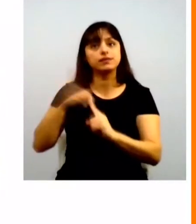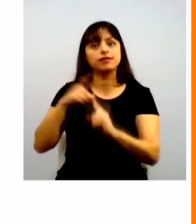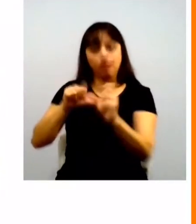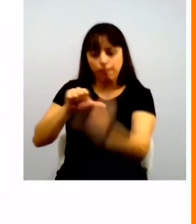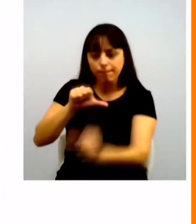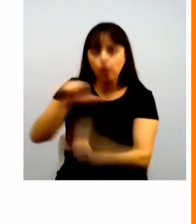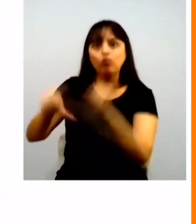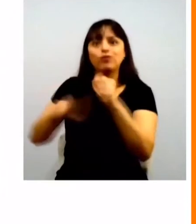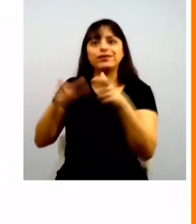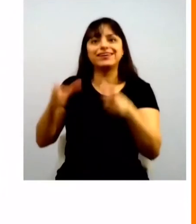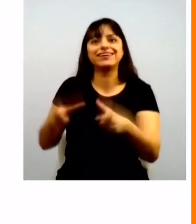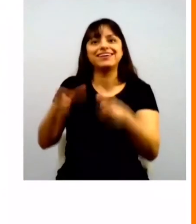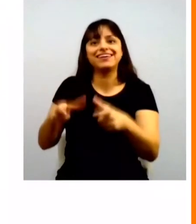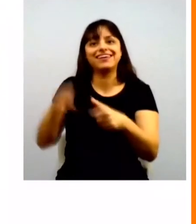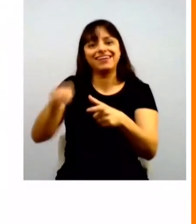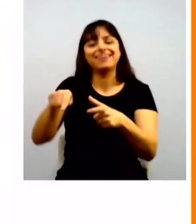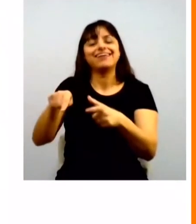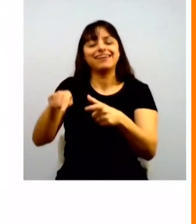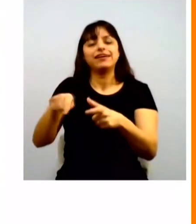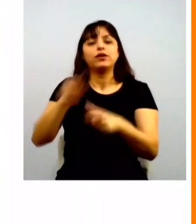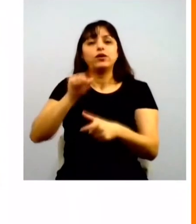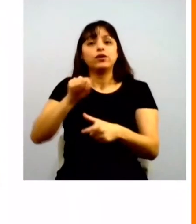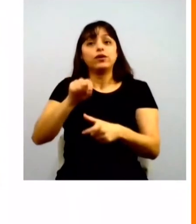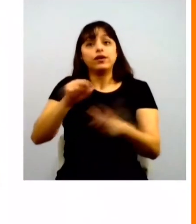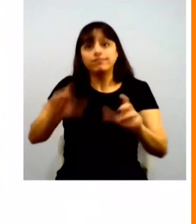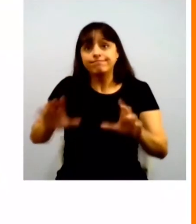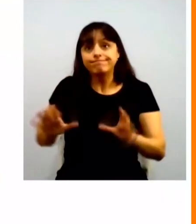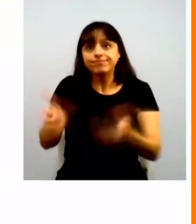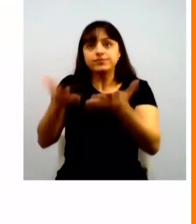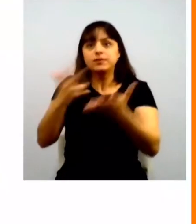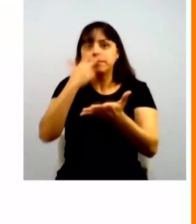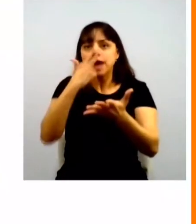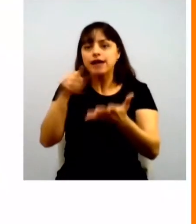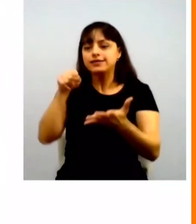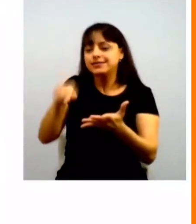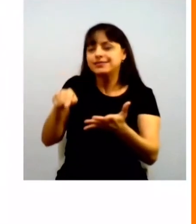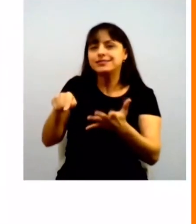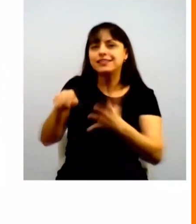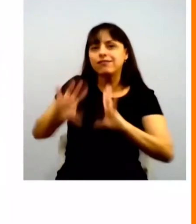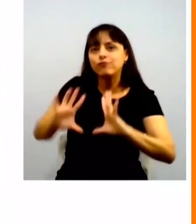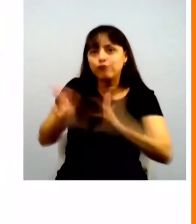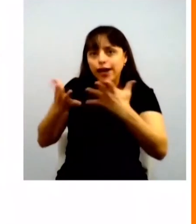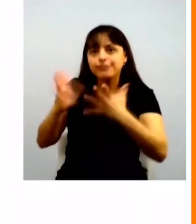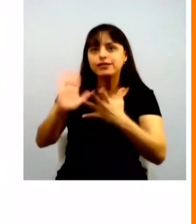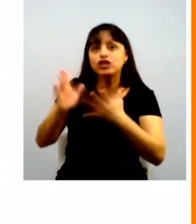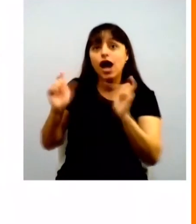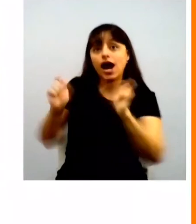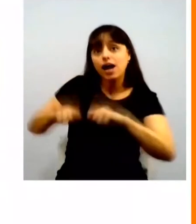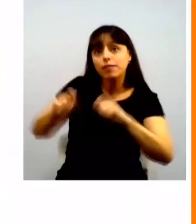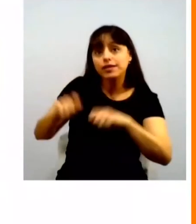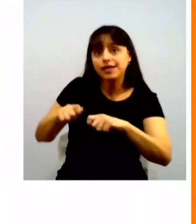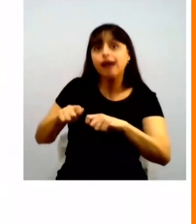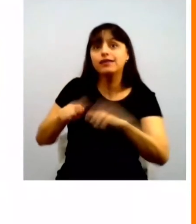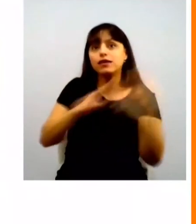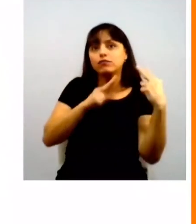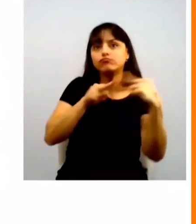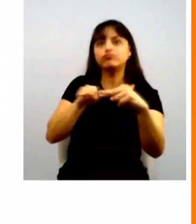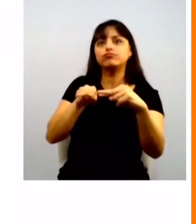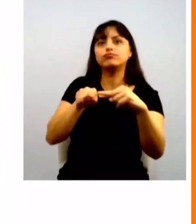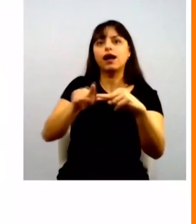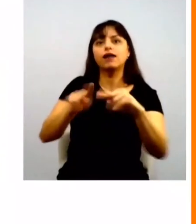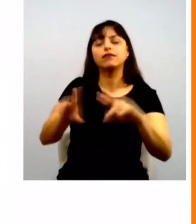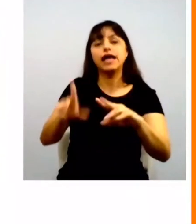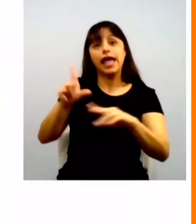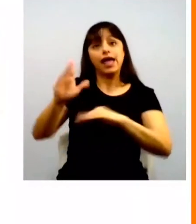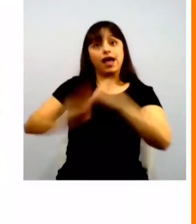poder em activo, esta capacidade que tem uma comunidade para convertir uma atividade em